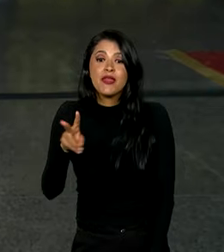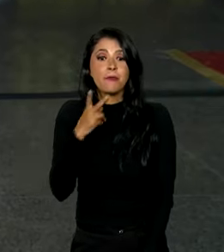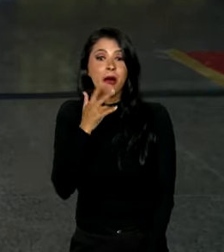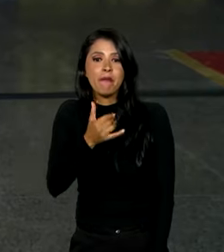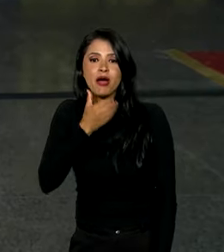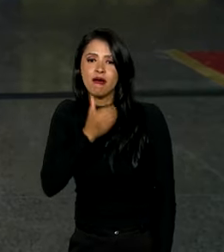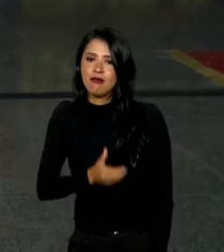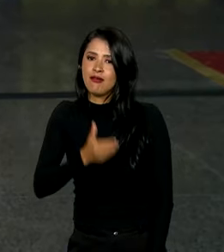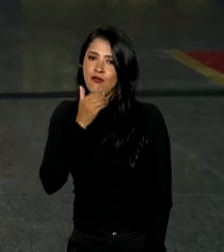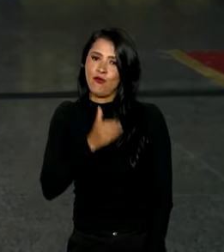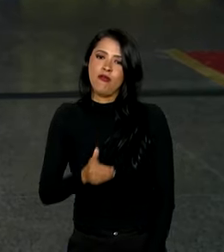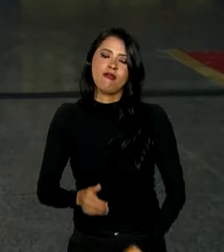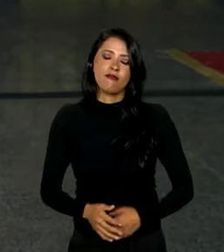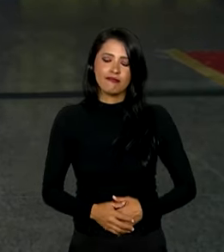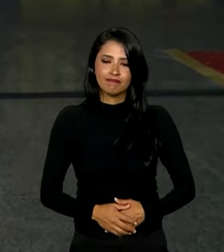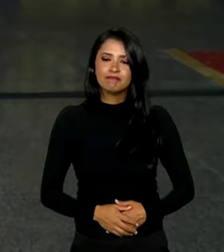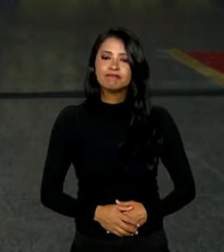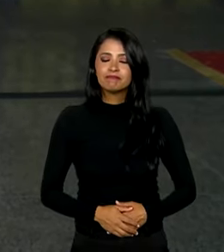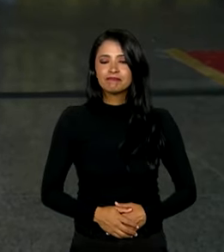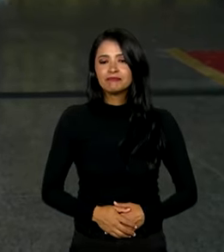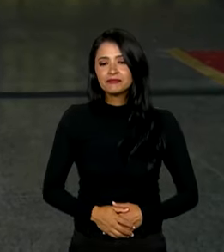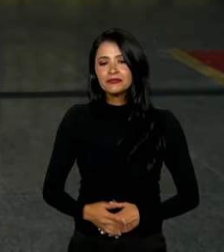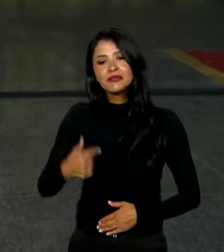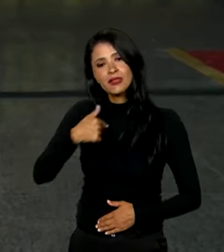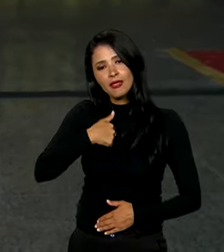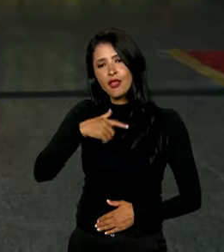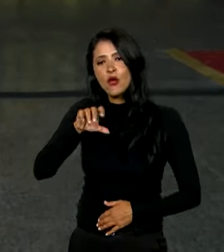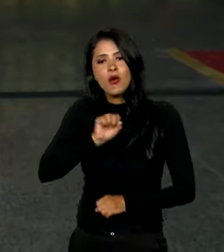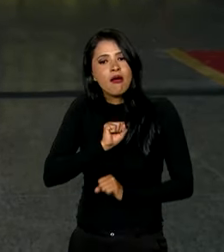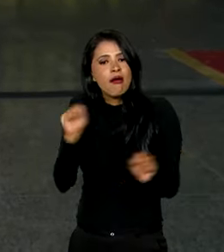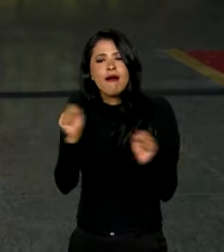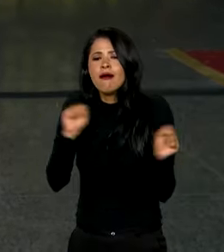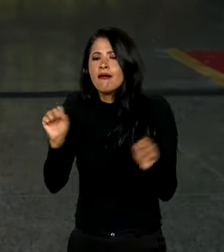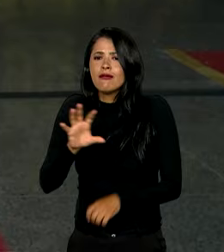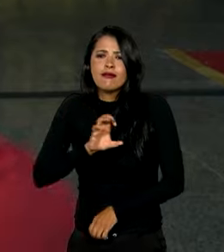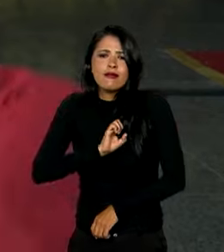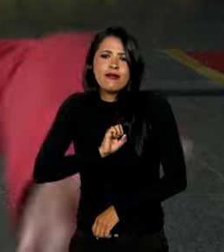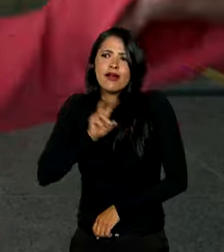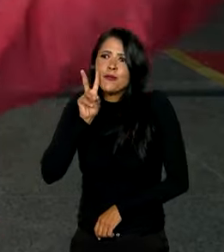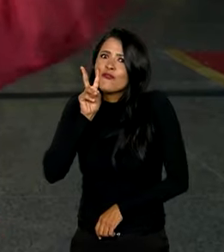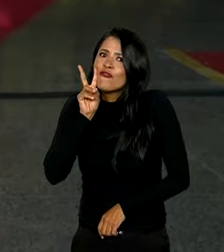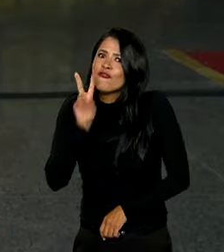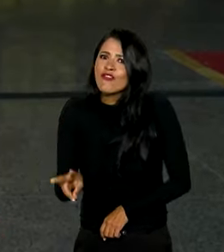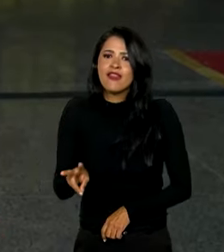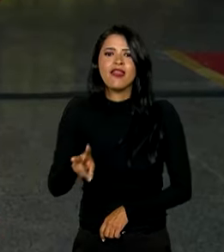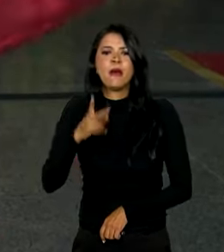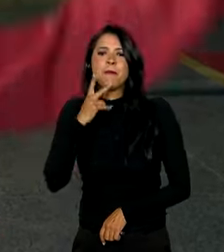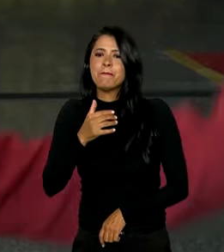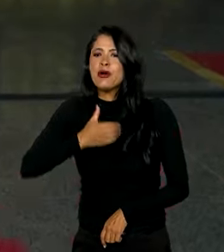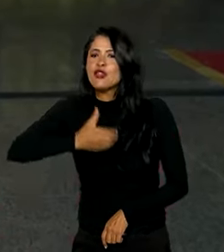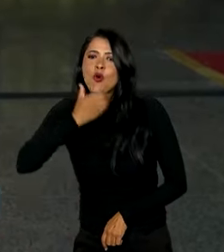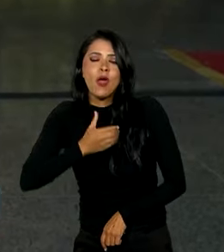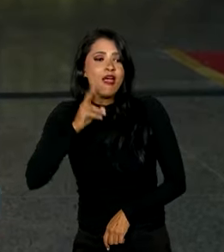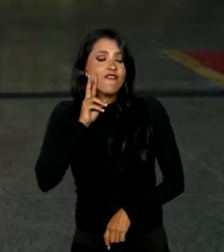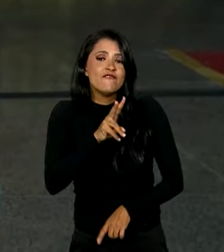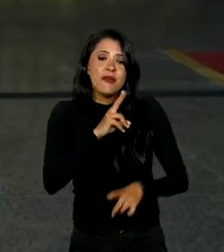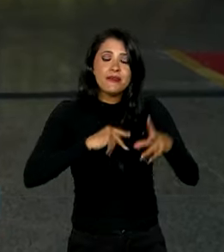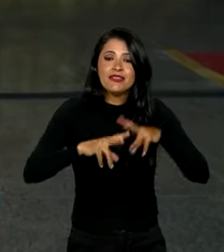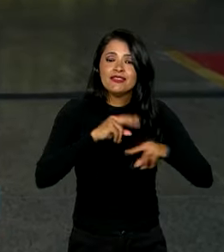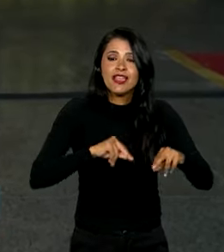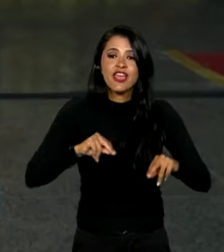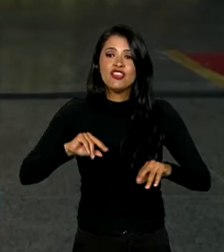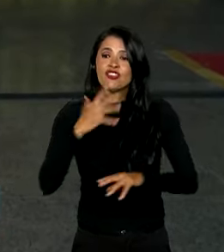Noel. E eu amo ver Papai Noel, presentes, árvore